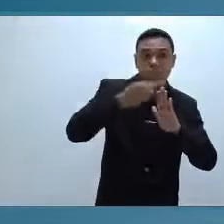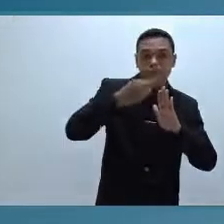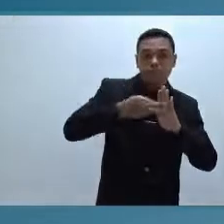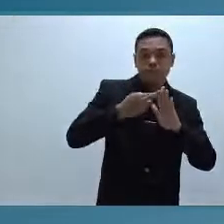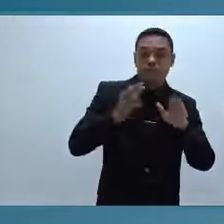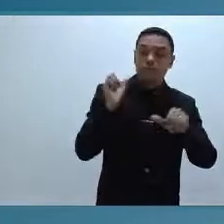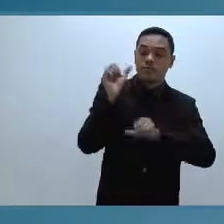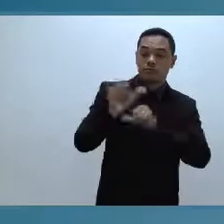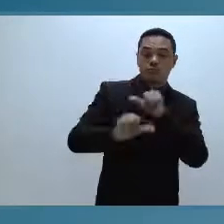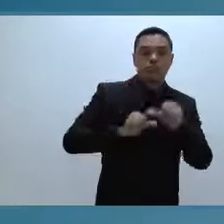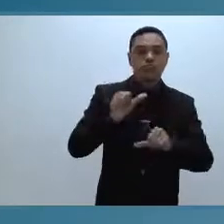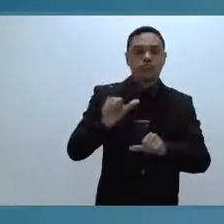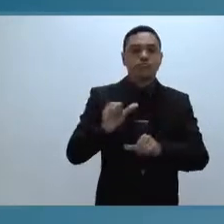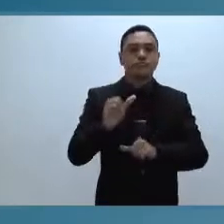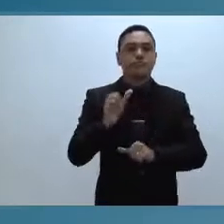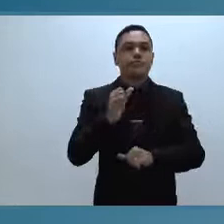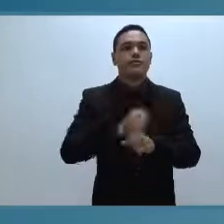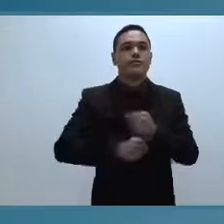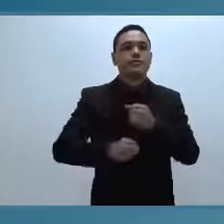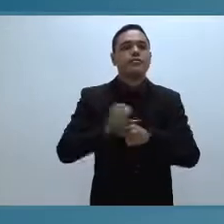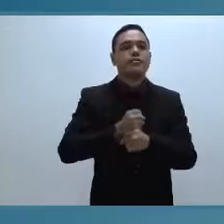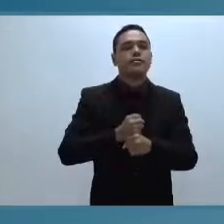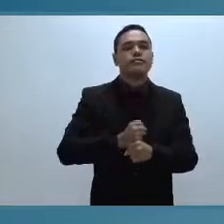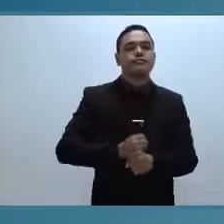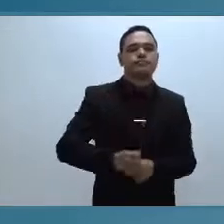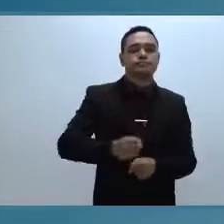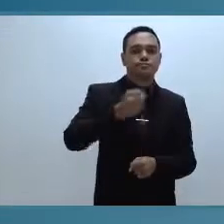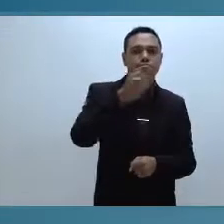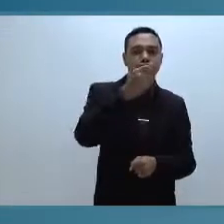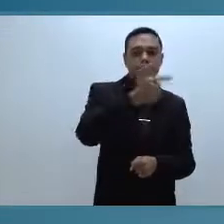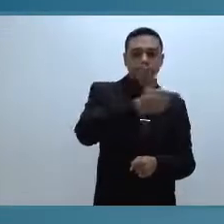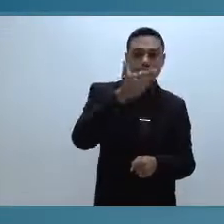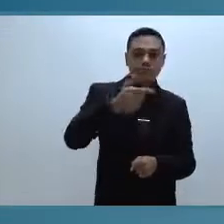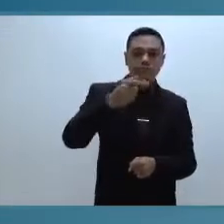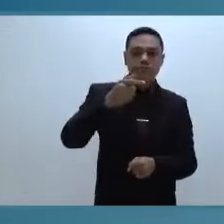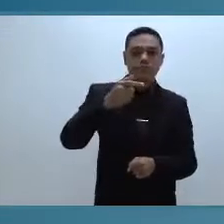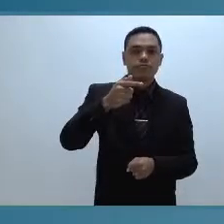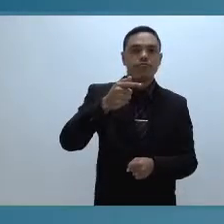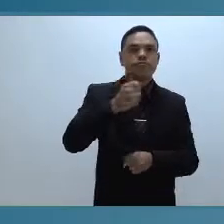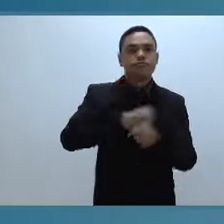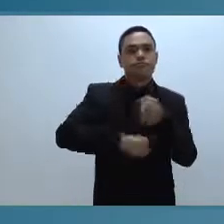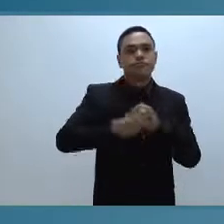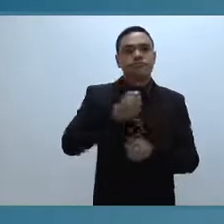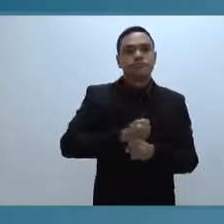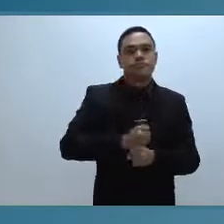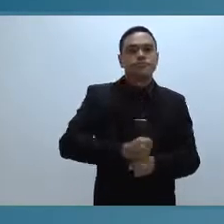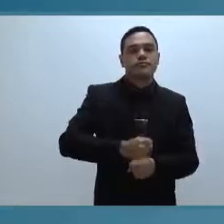resolução 22/2017. E foi retirado de pauta por deliberação da presidência.